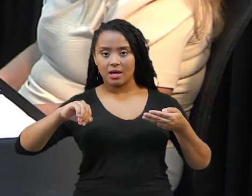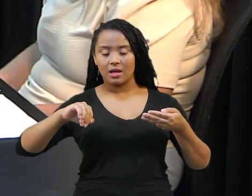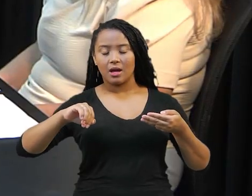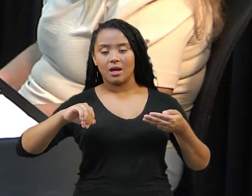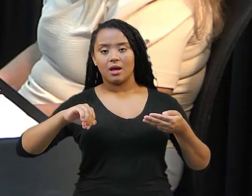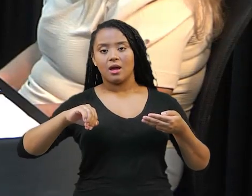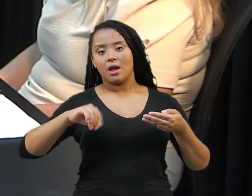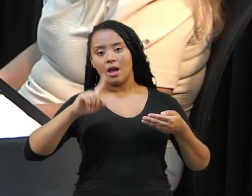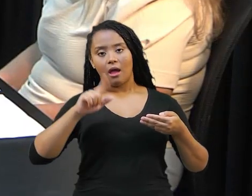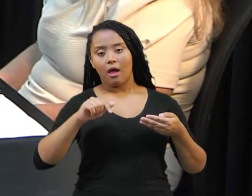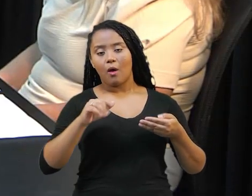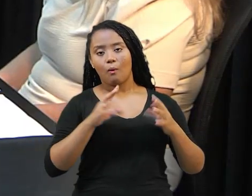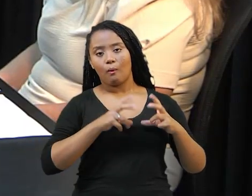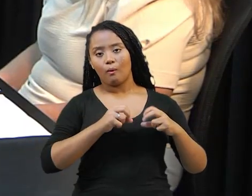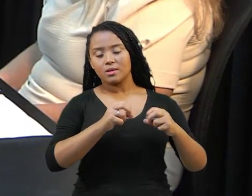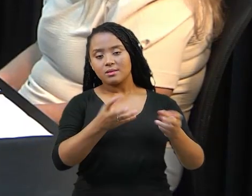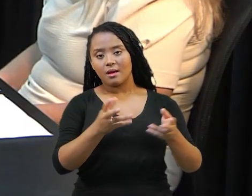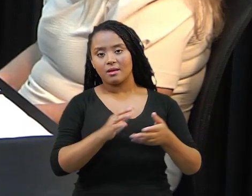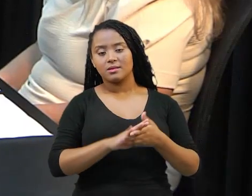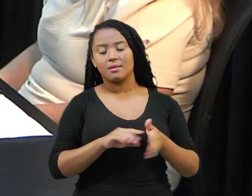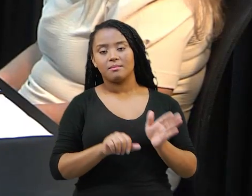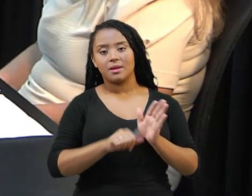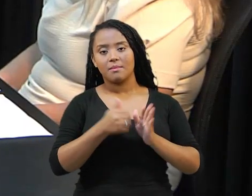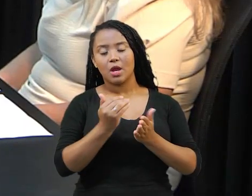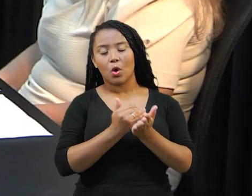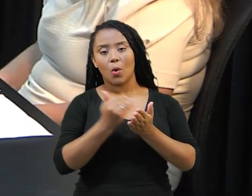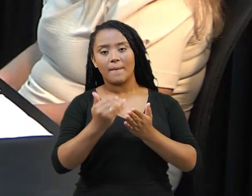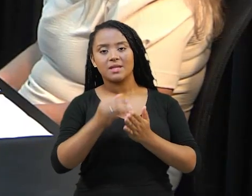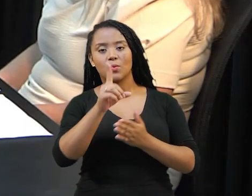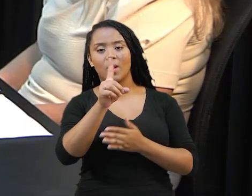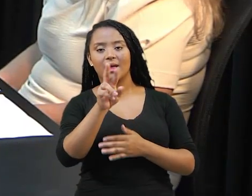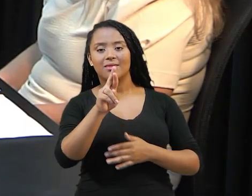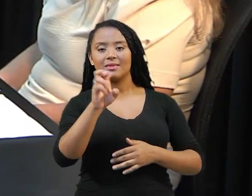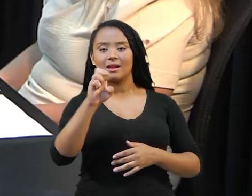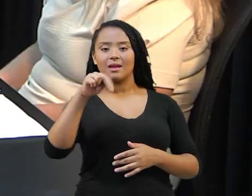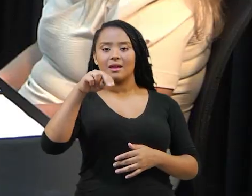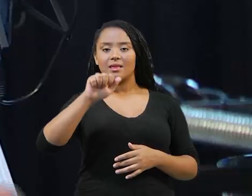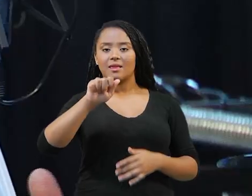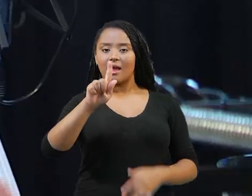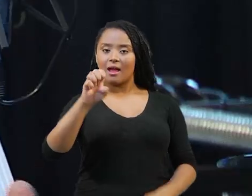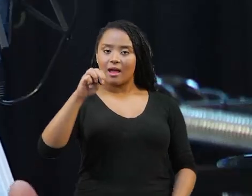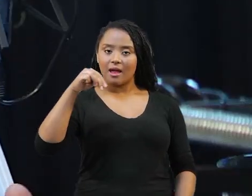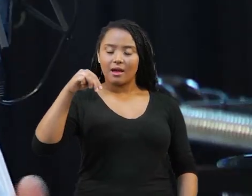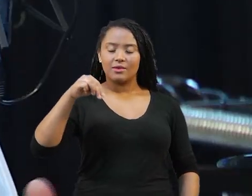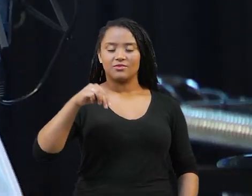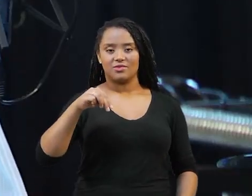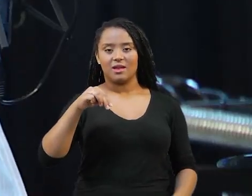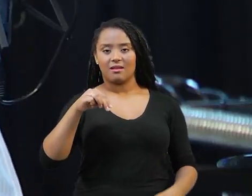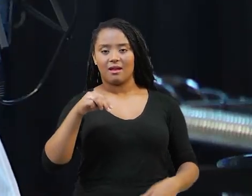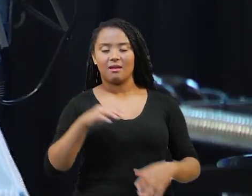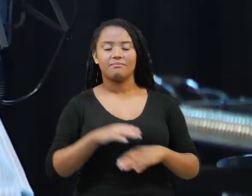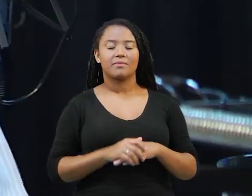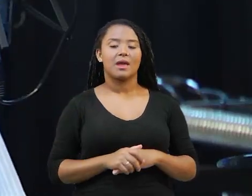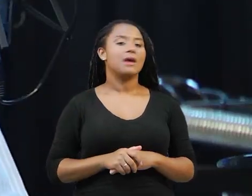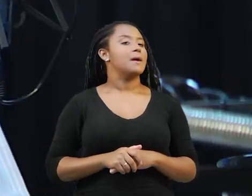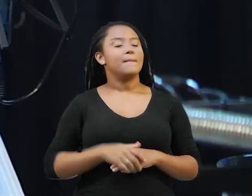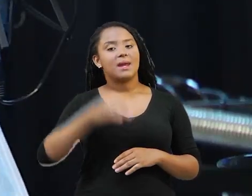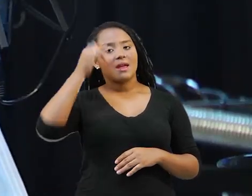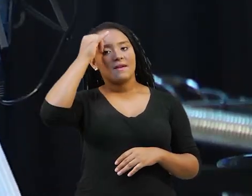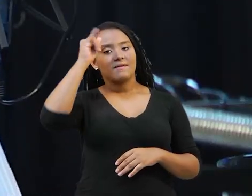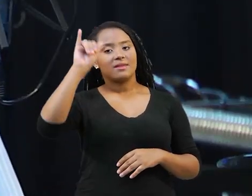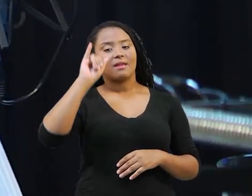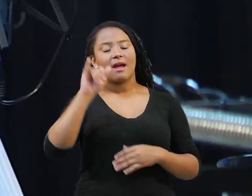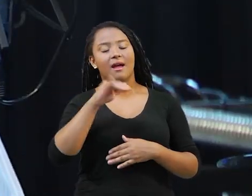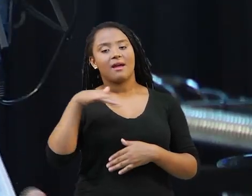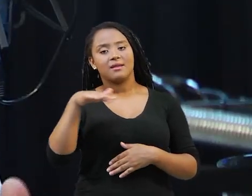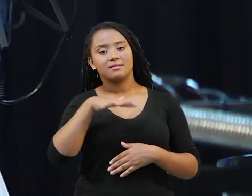na drenagem linfática, né? Nos vasos sanguíneos, na artéria, veia. Então, ela é toda anatômica para conter ali as